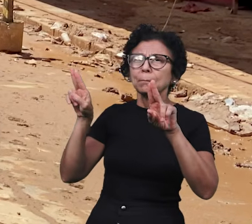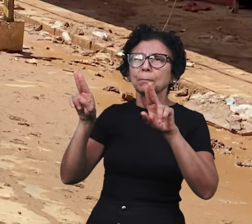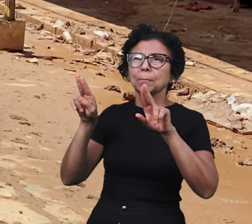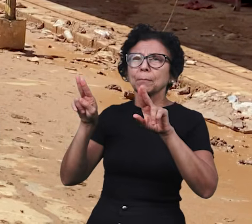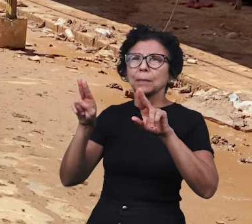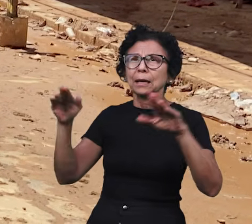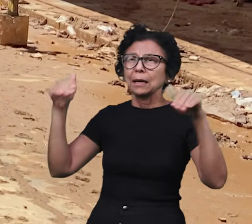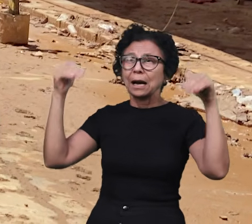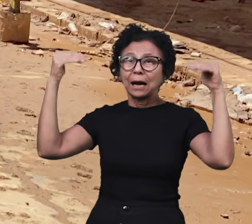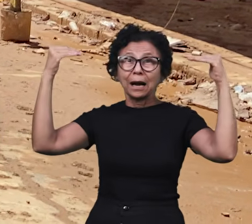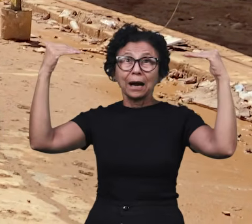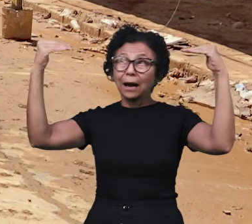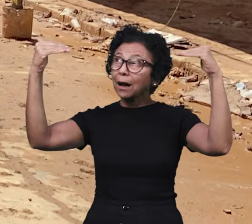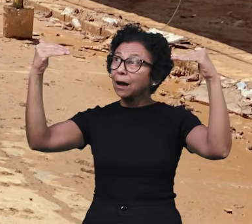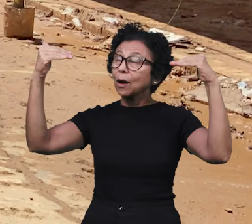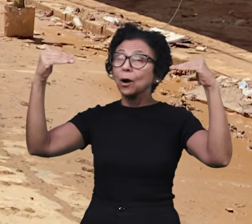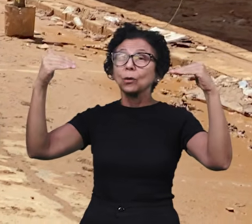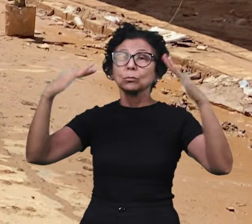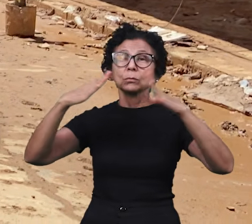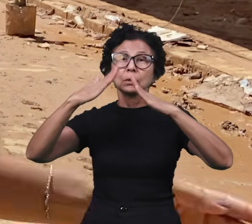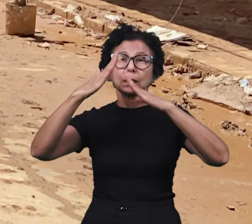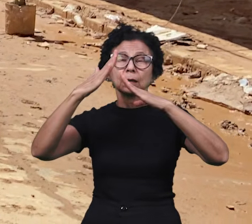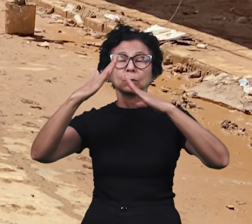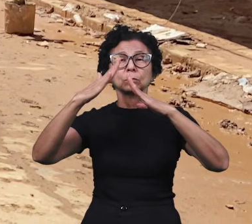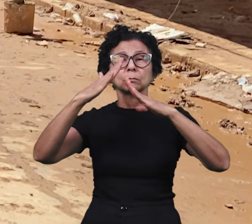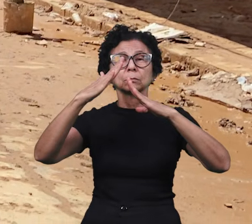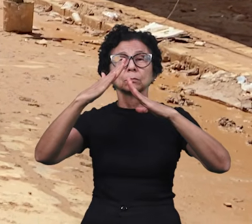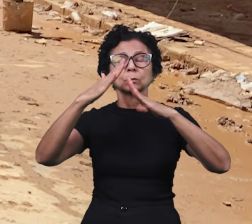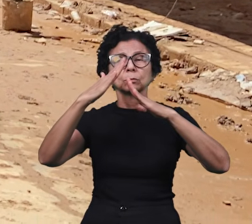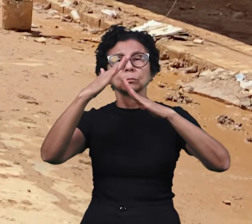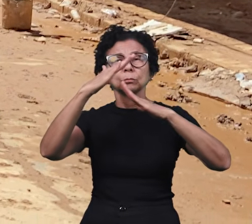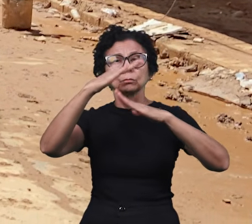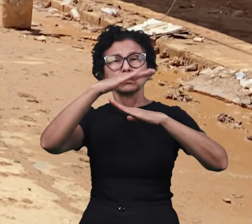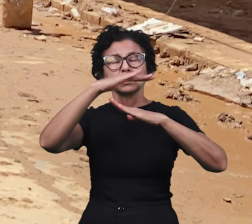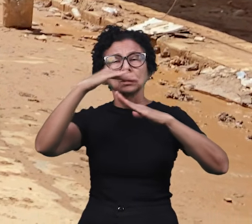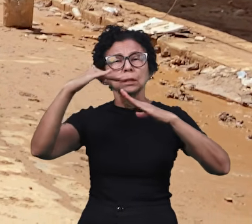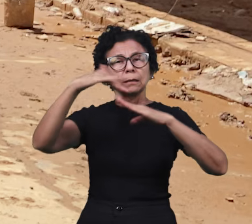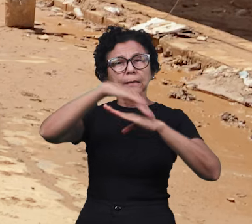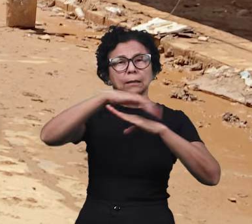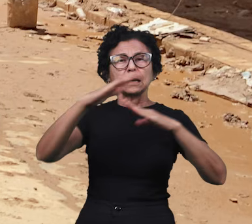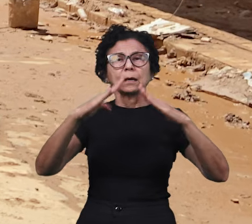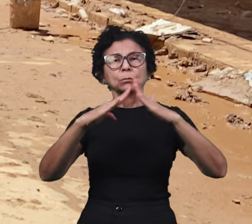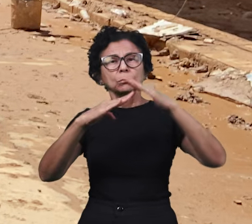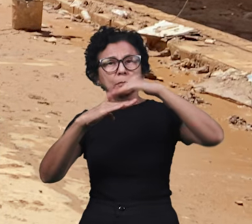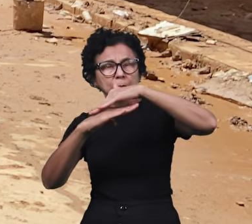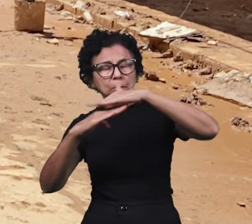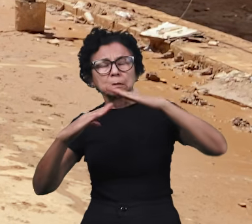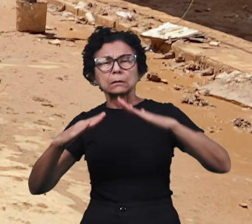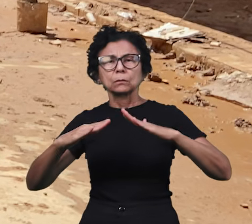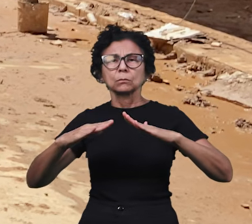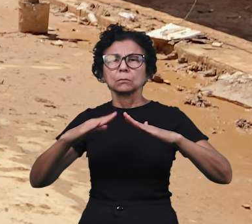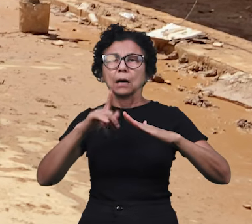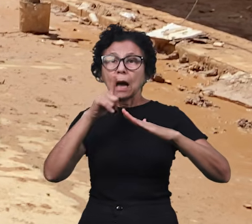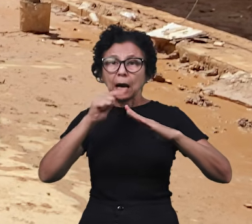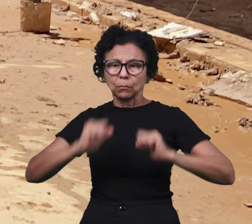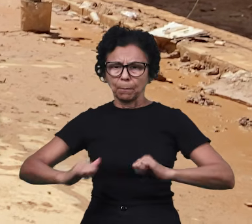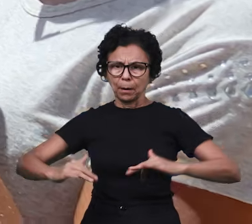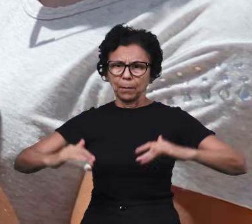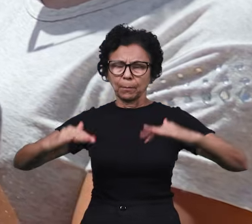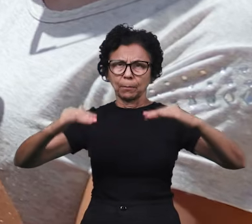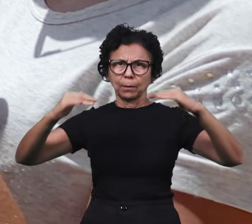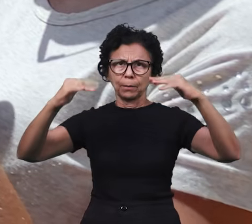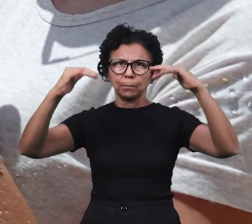tudo embaixo, tudo imerso, assim, até a altura do telhado, né? E então nós começamos a ficar